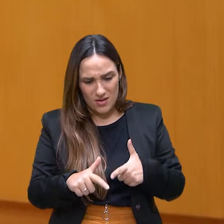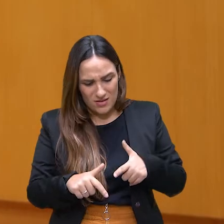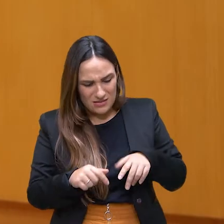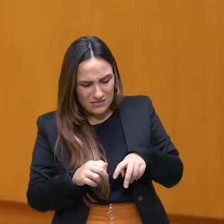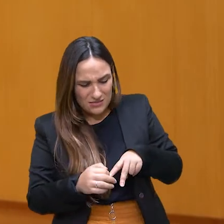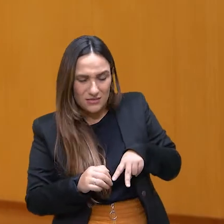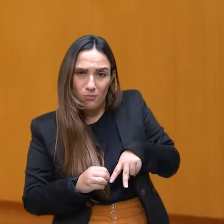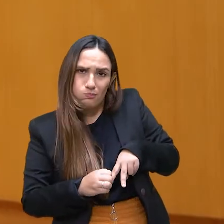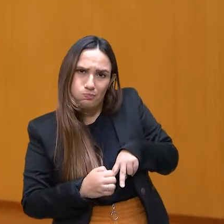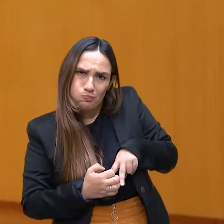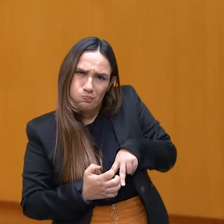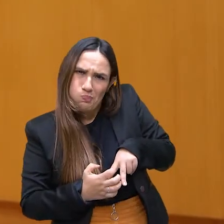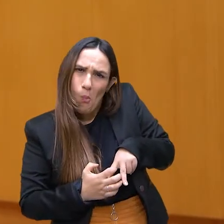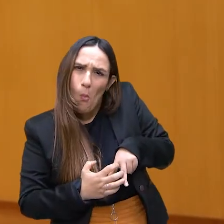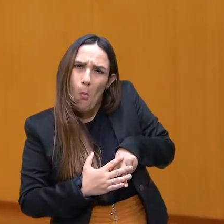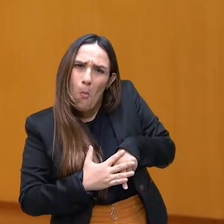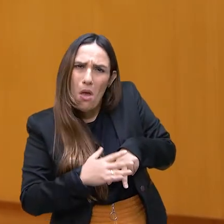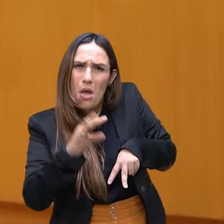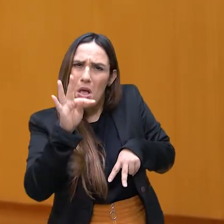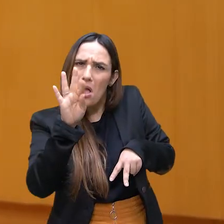E as